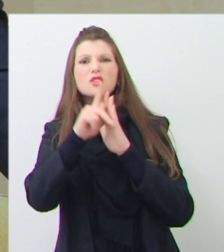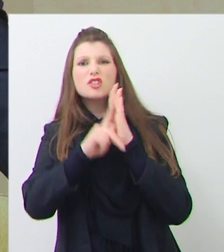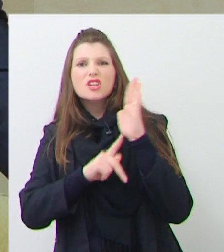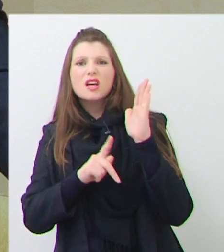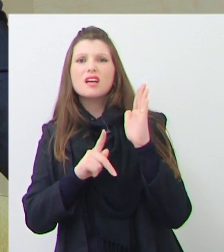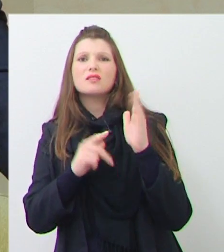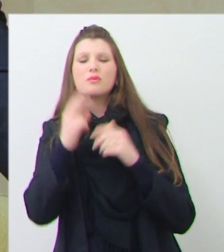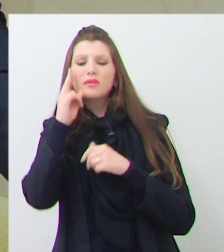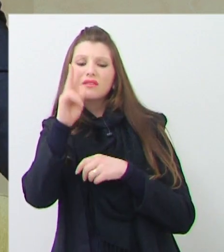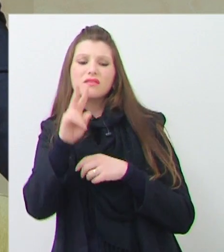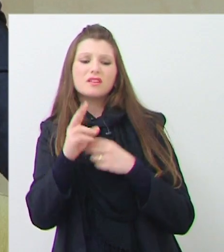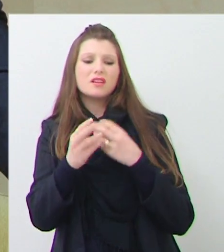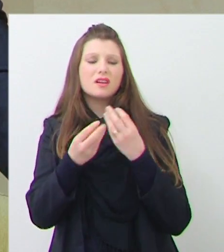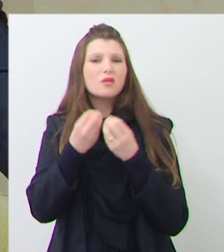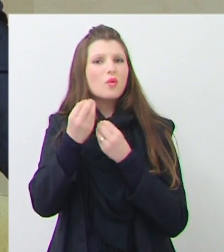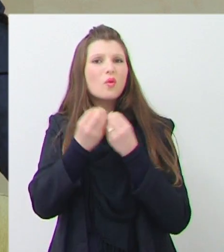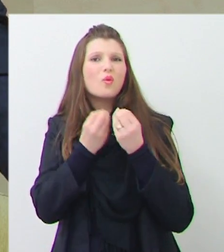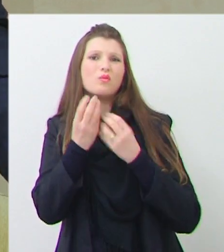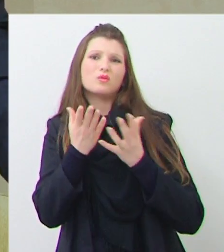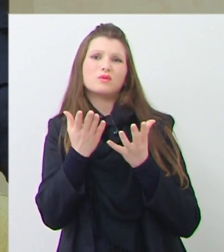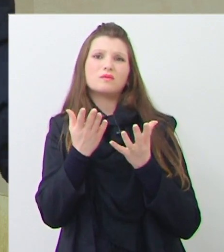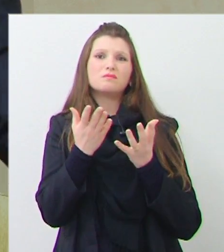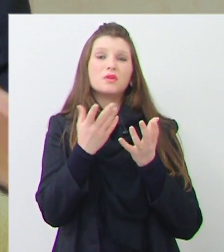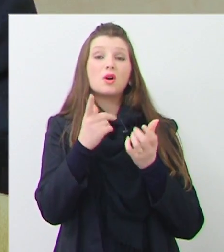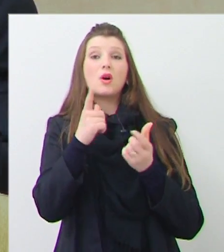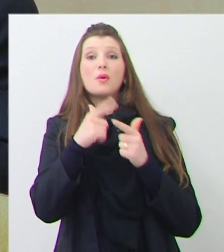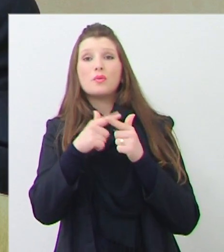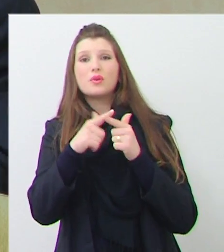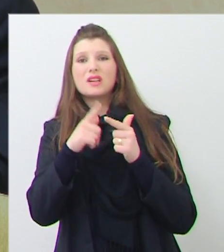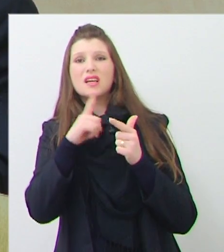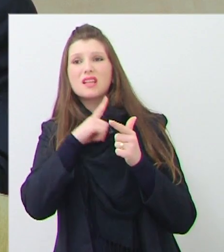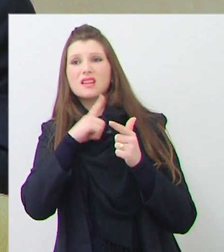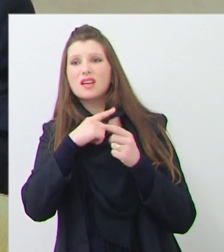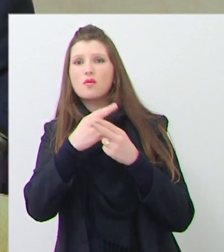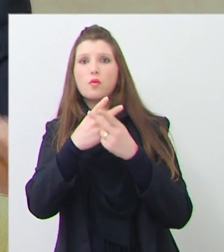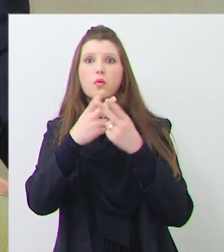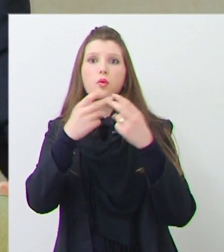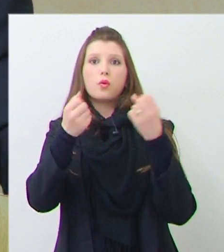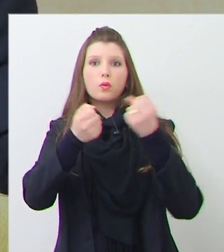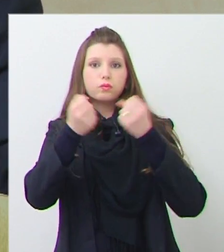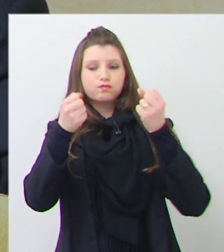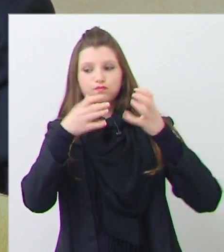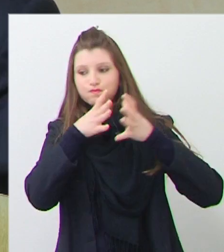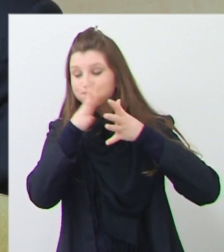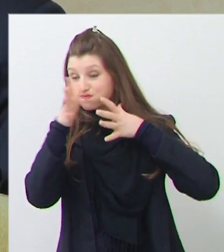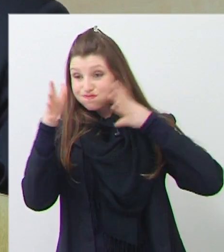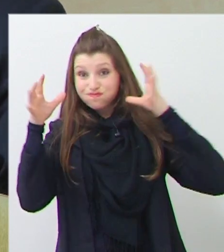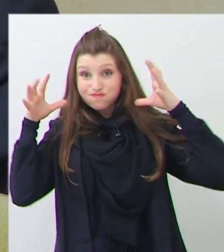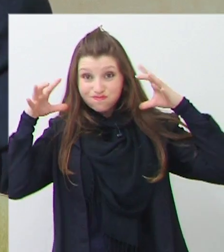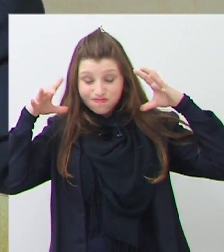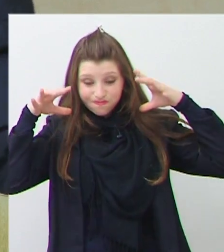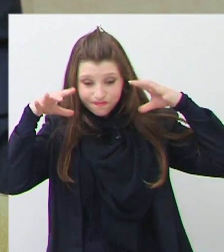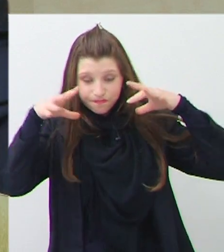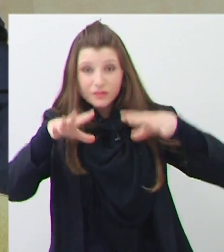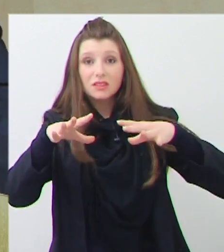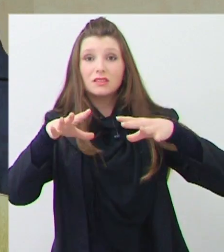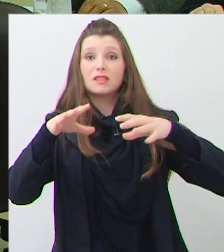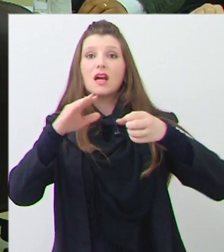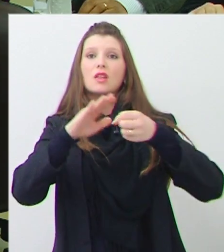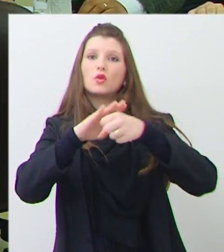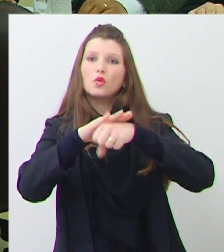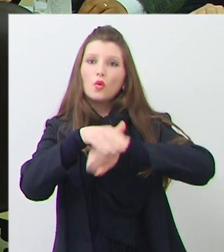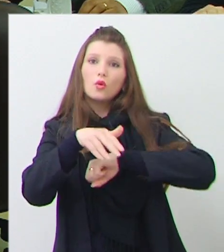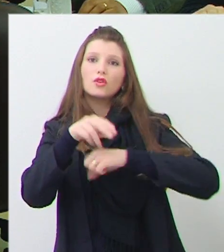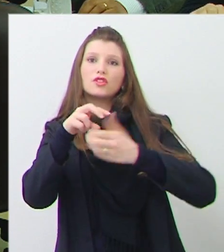facilitar aquele acesso naqueles momentos de pico, na saída do colégio, nos momentos à noite, pela